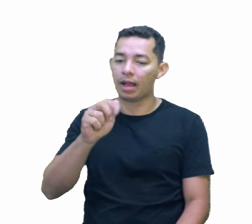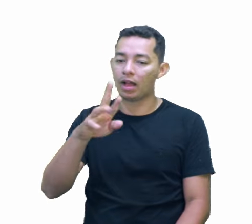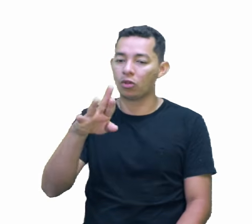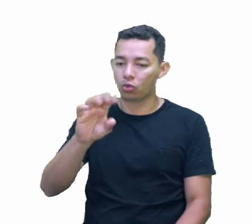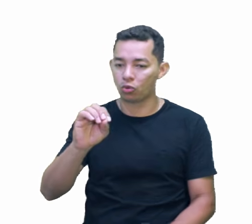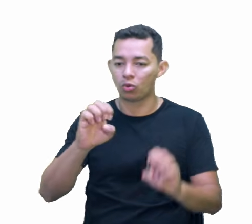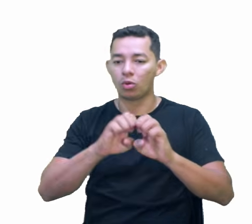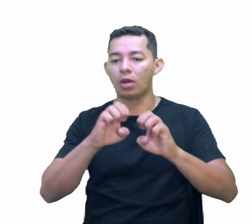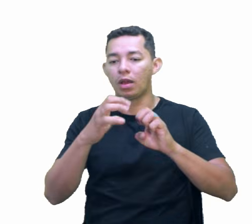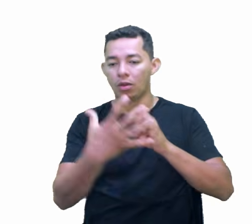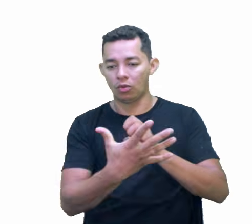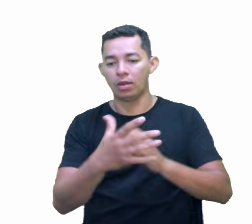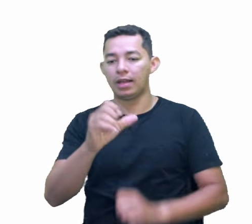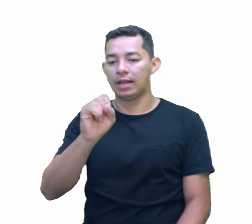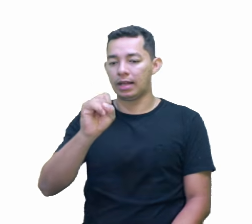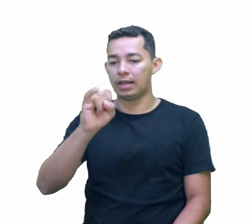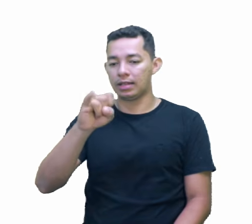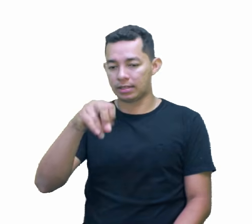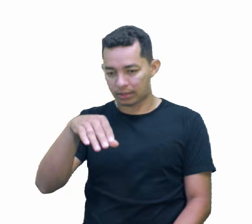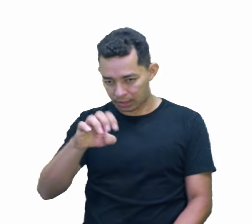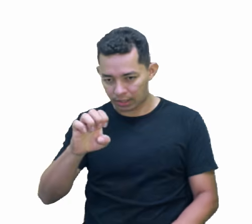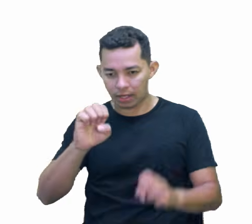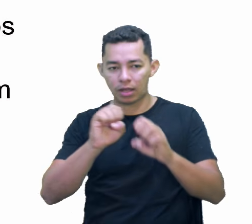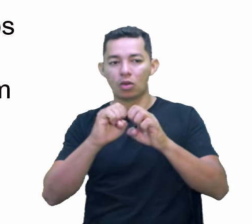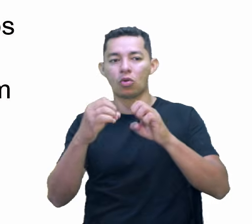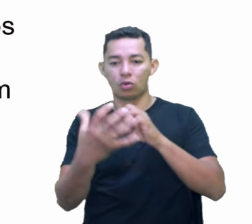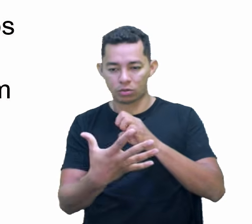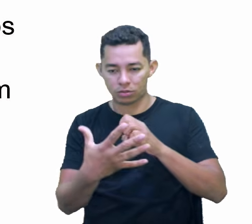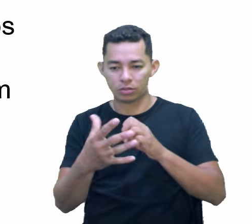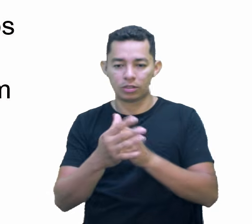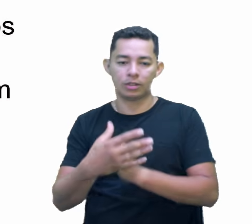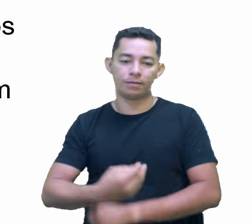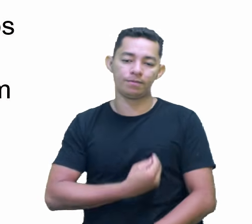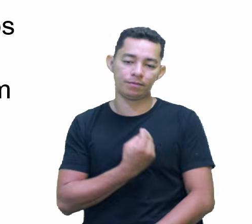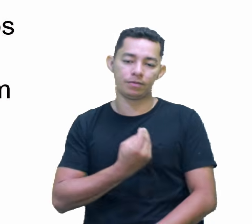e a cinecologia dos seres vivos. Tá bom?